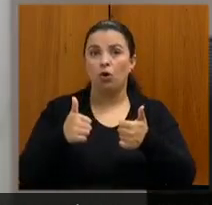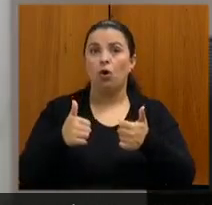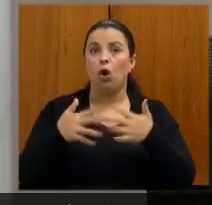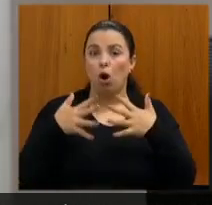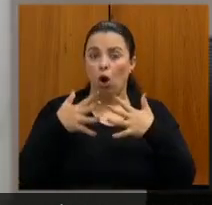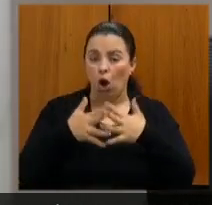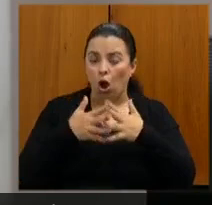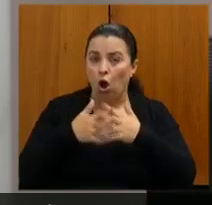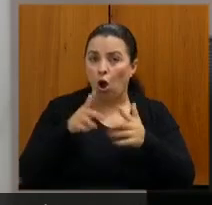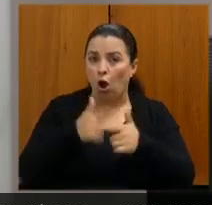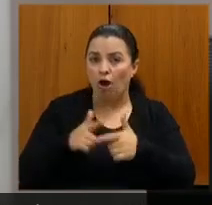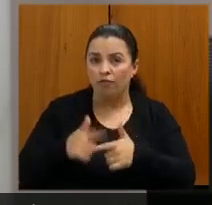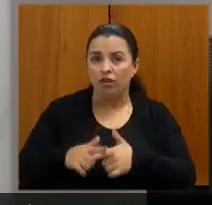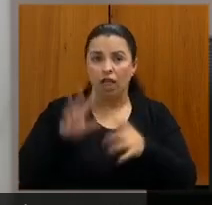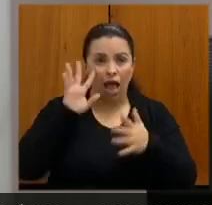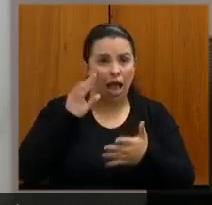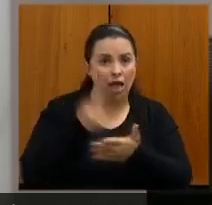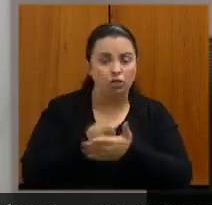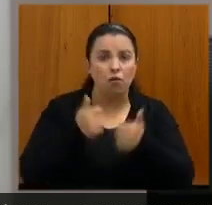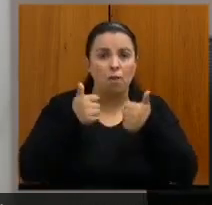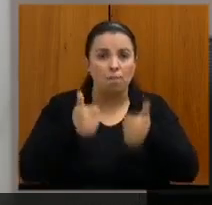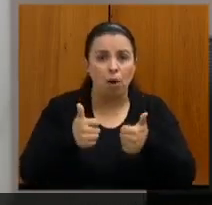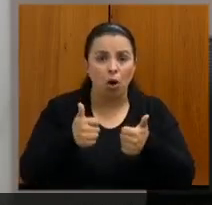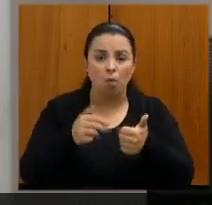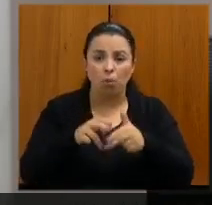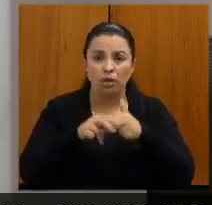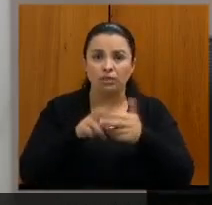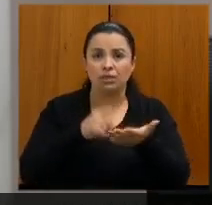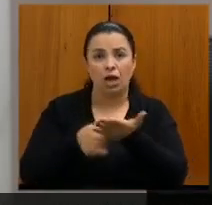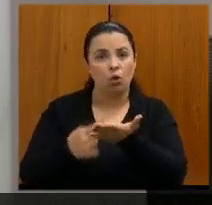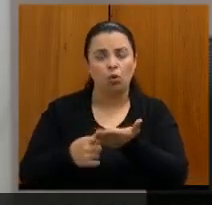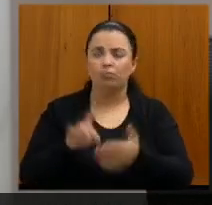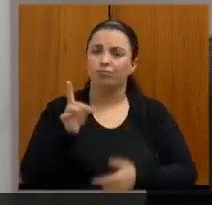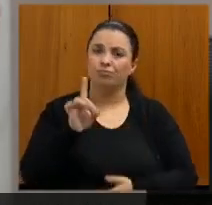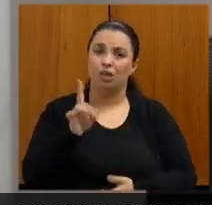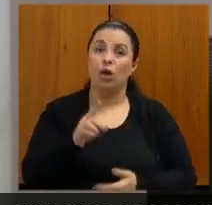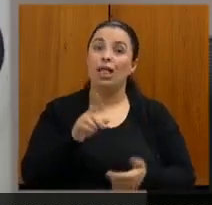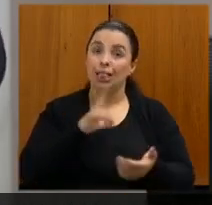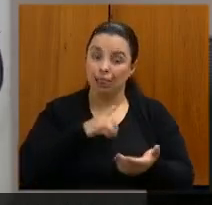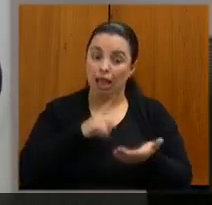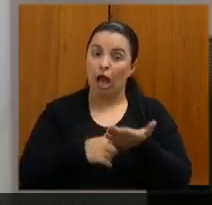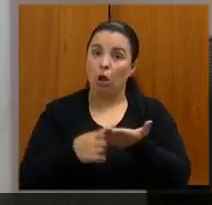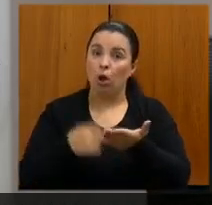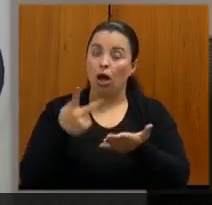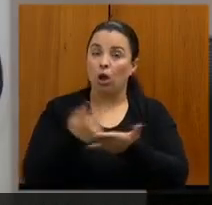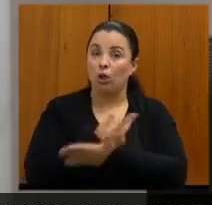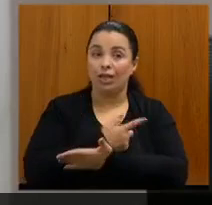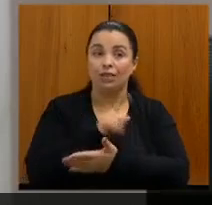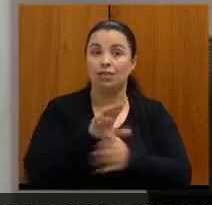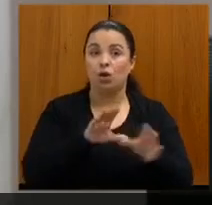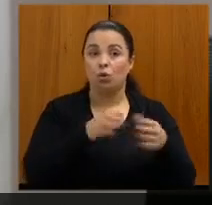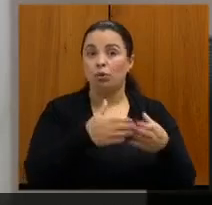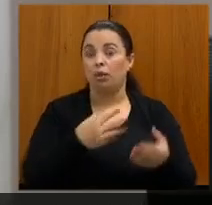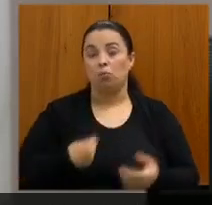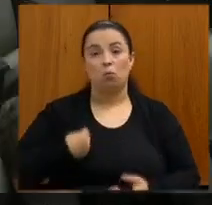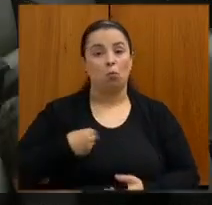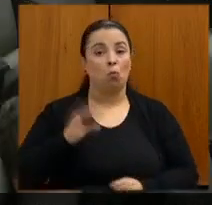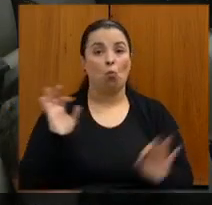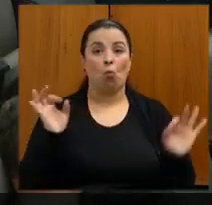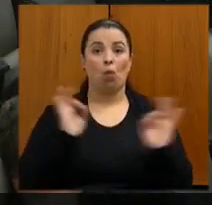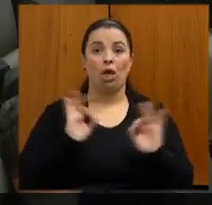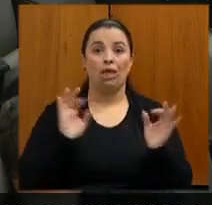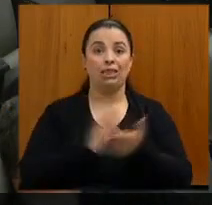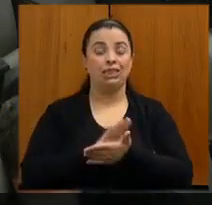muitos acordos estão sendo celebradas sem nenhuma participação das Comunidades e aqui eu também queria